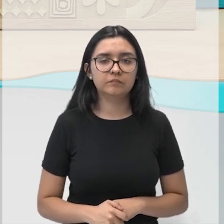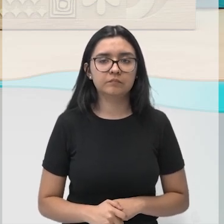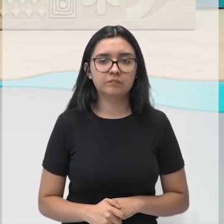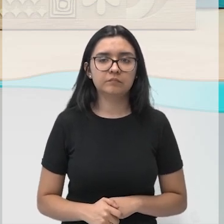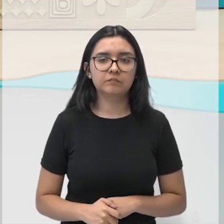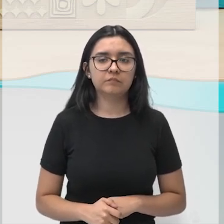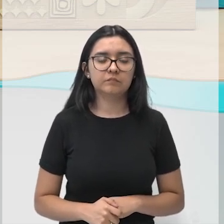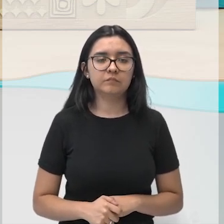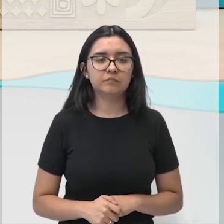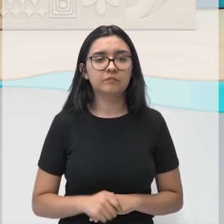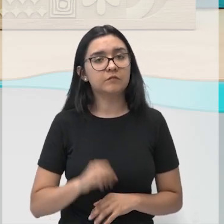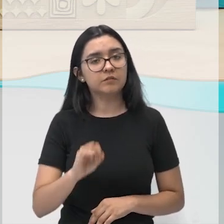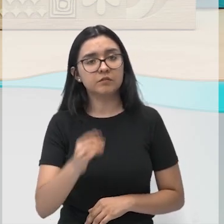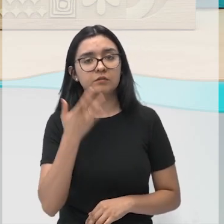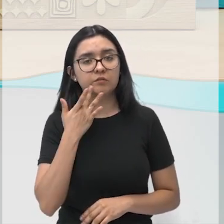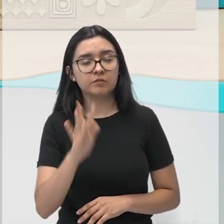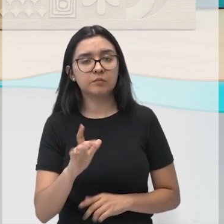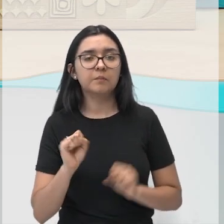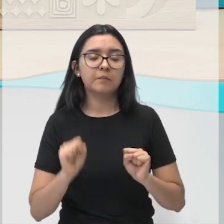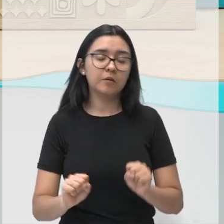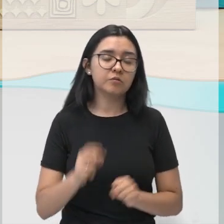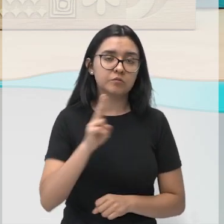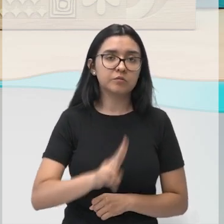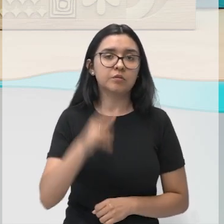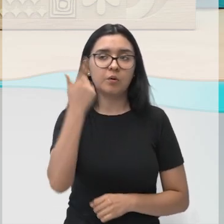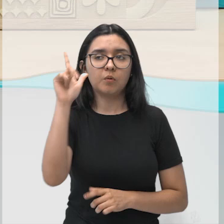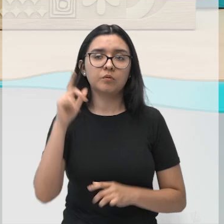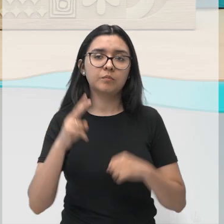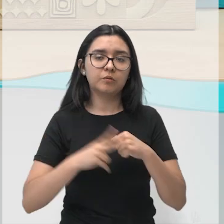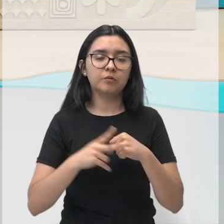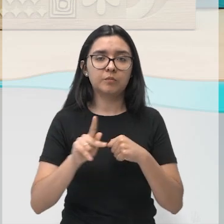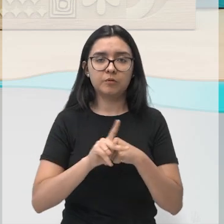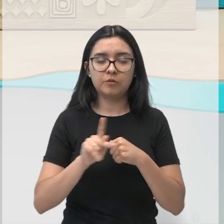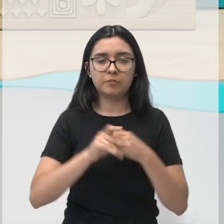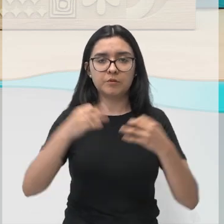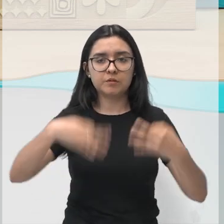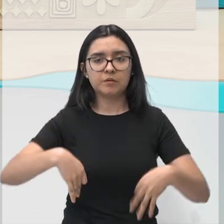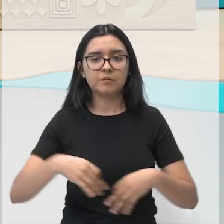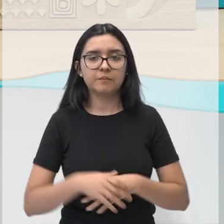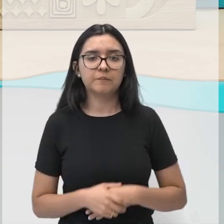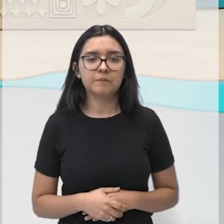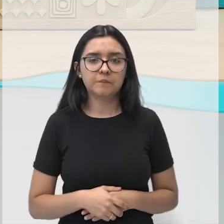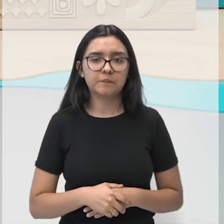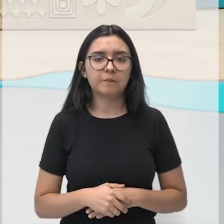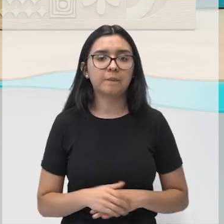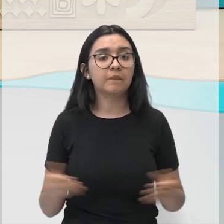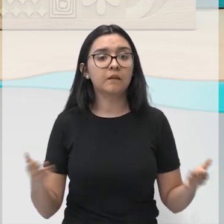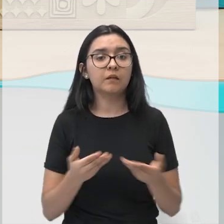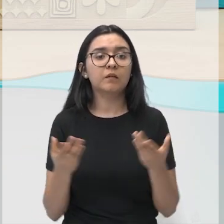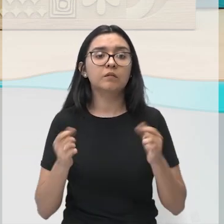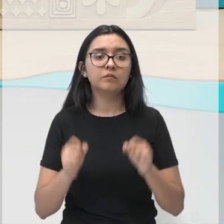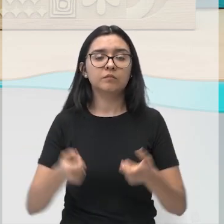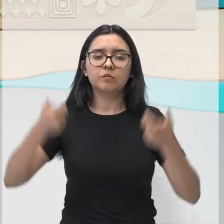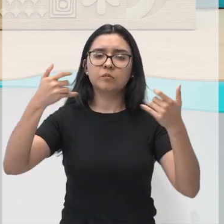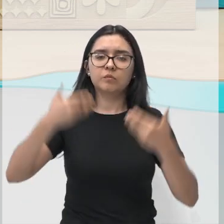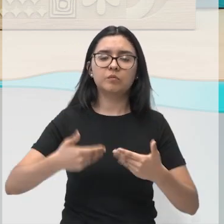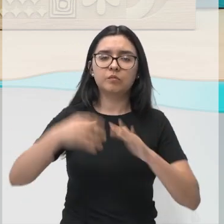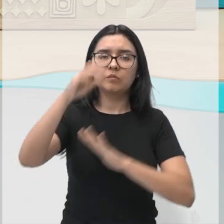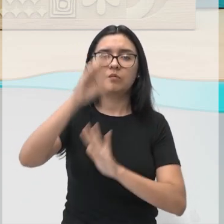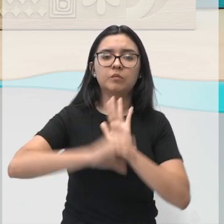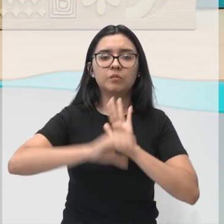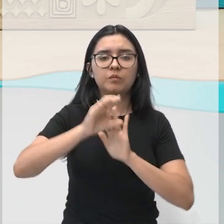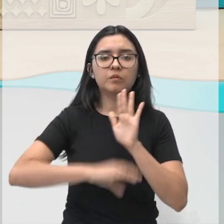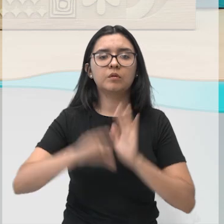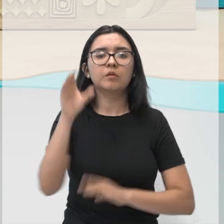nome específico. Se você não sabe, você pode botar o pronome aí, tá bom? E aqui agora uma definição aqui